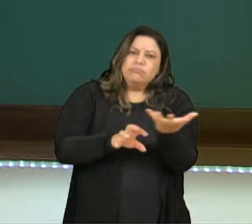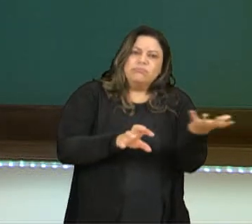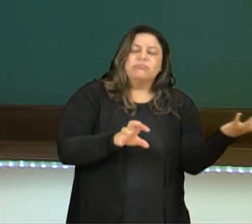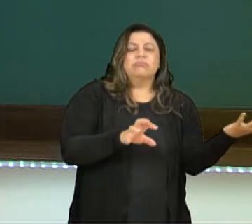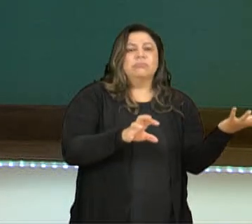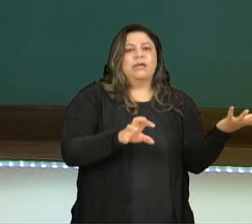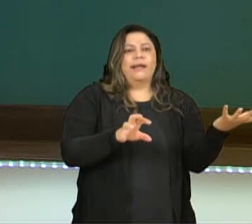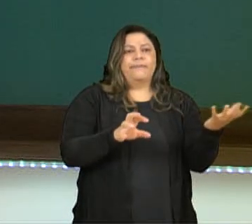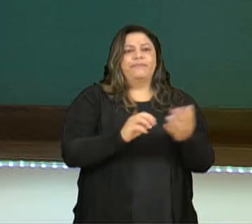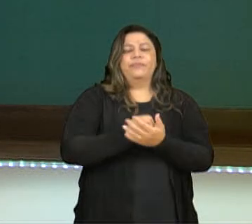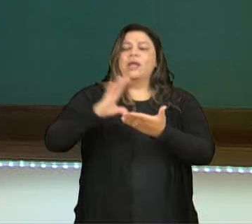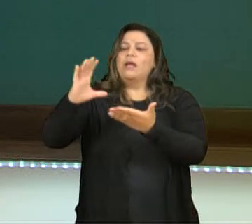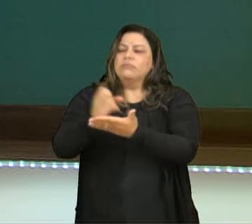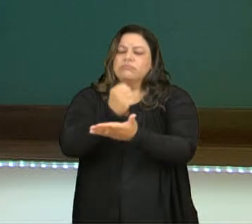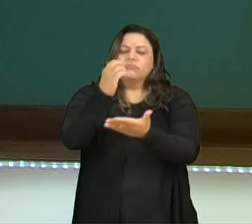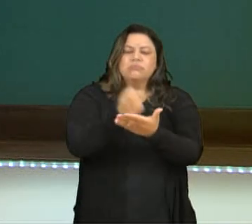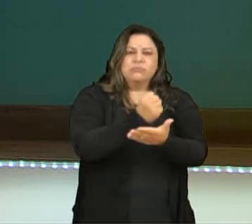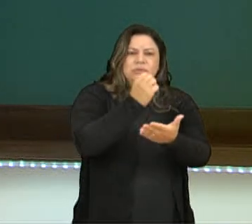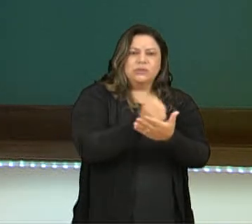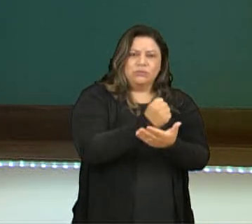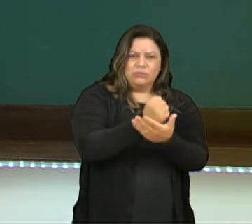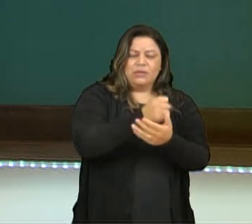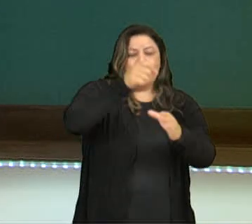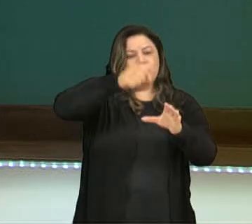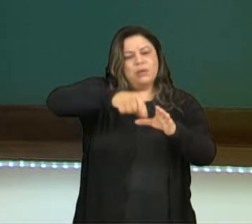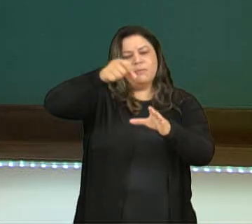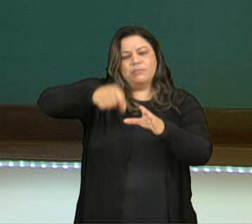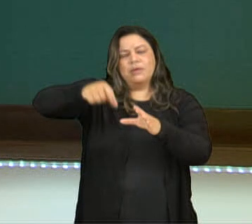preciso que seja reposto. Claro que se eu